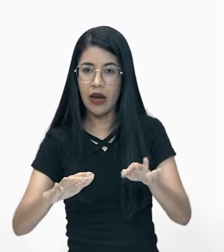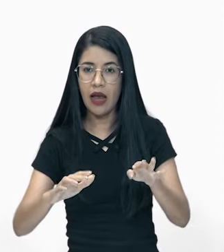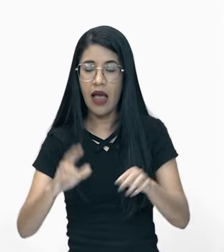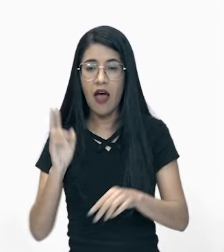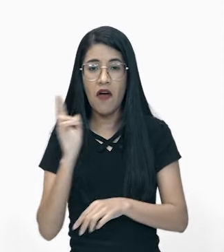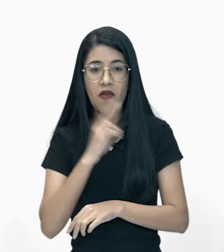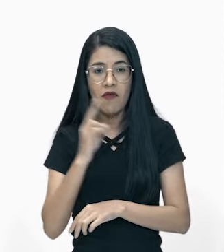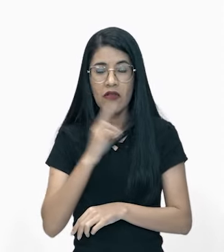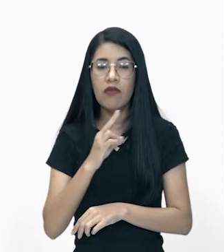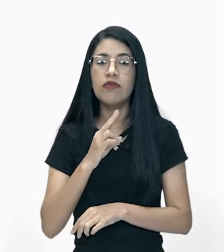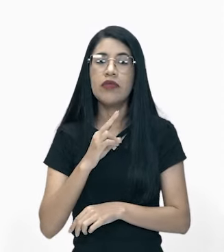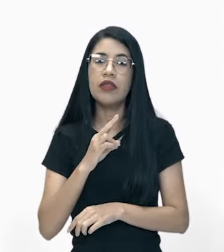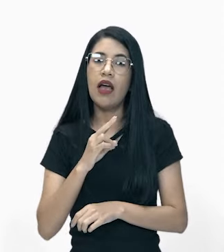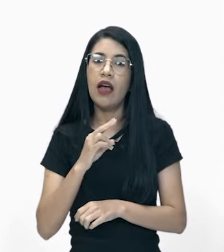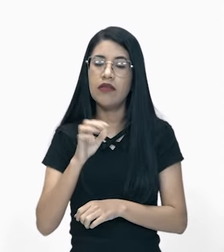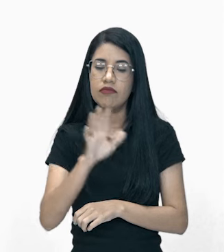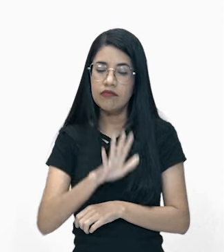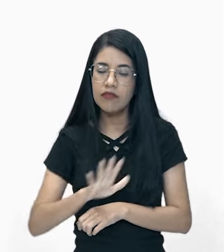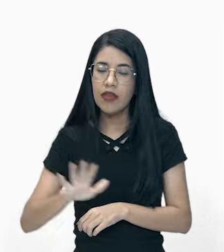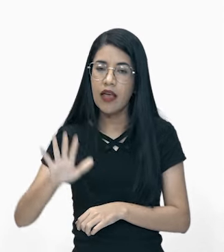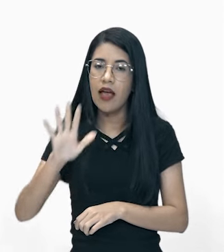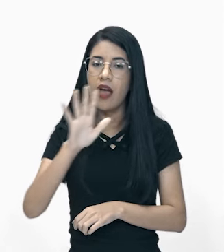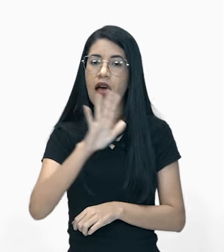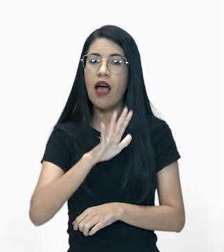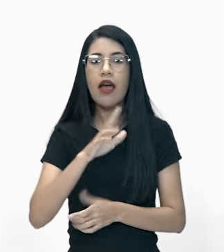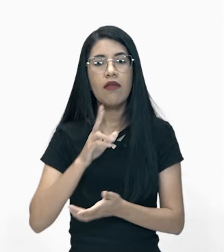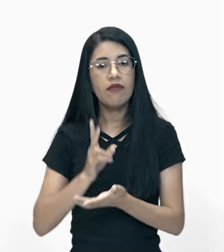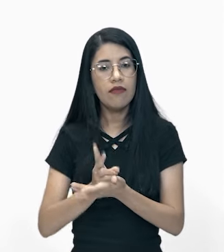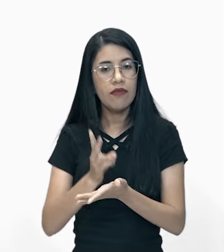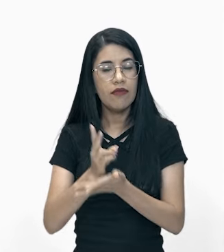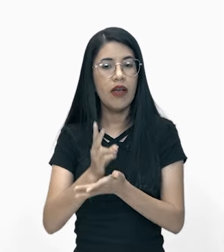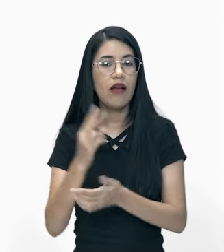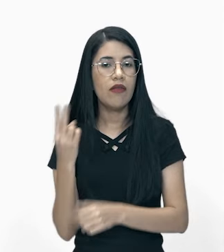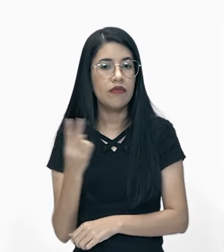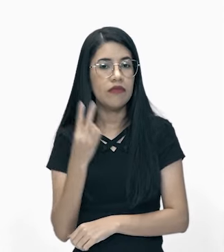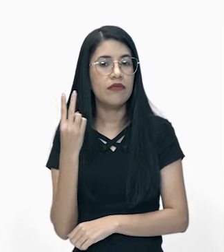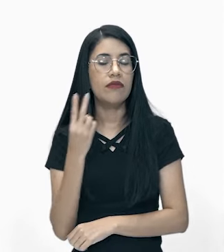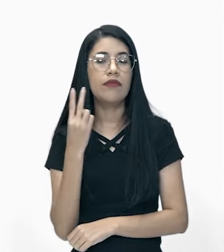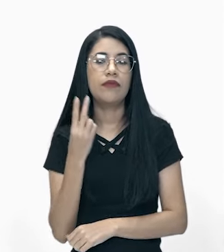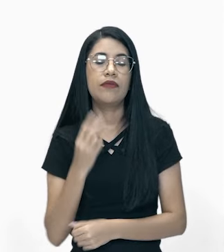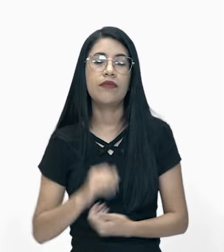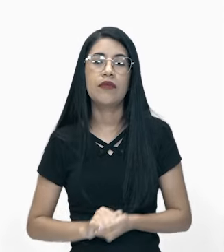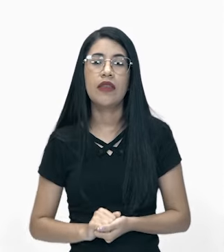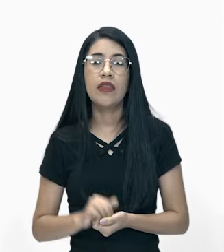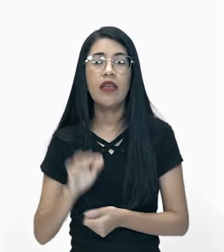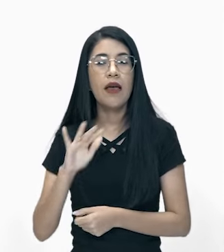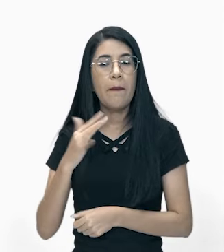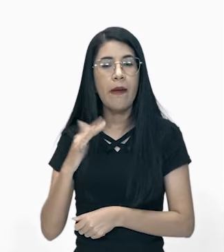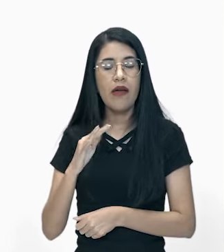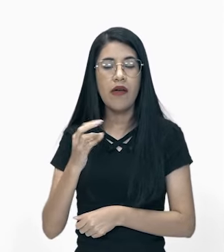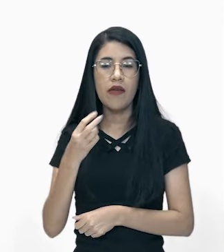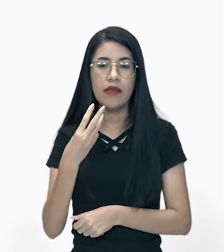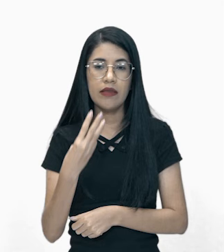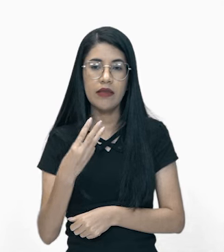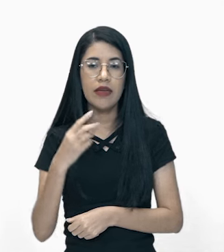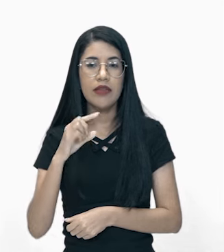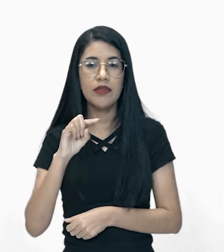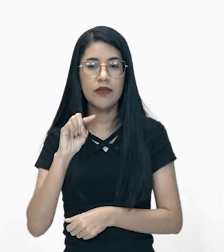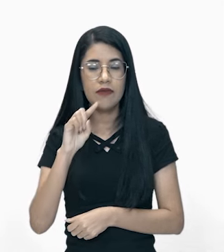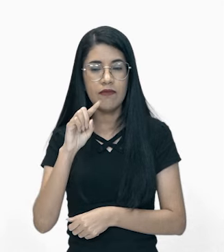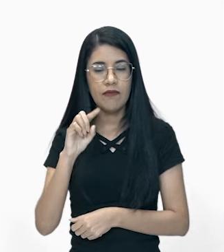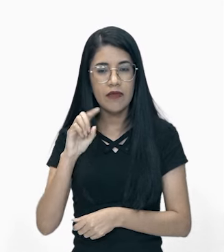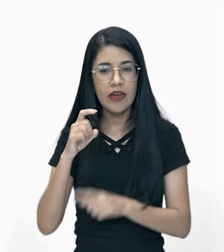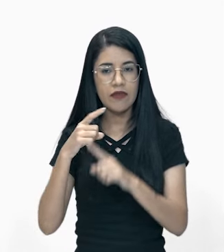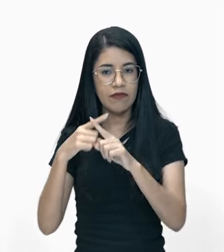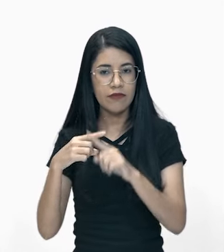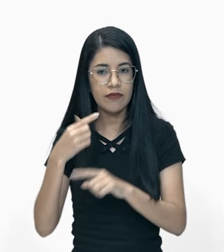no vácuo tem um valor constante, em torno de 3 vezes 10